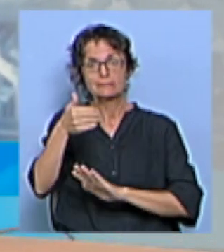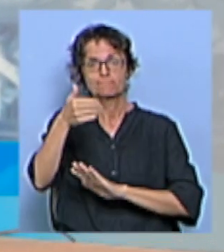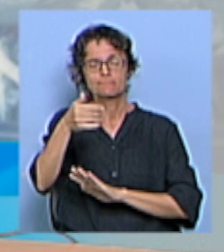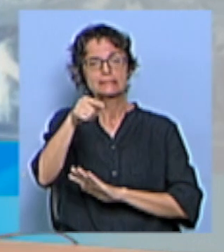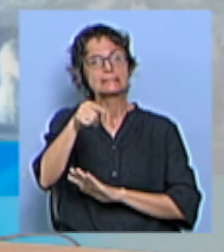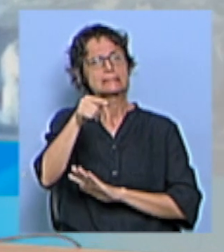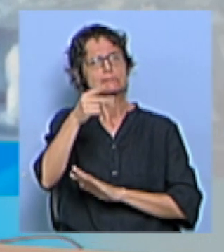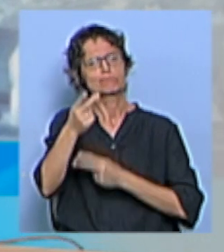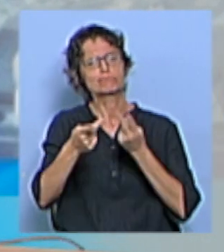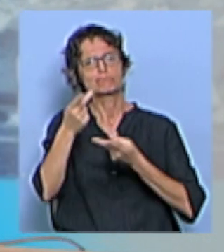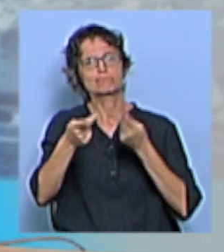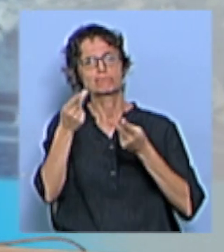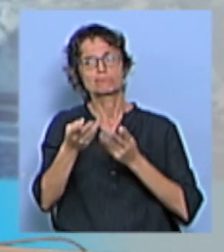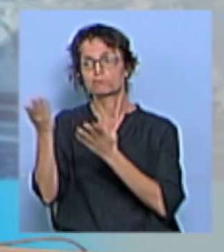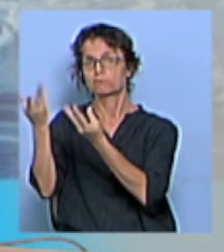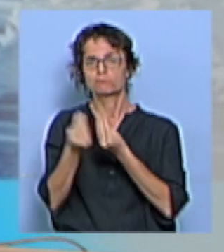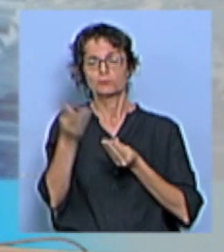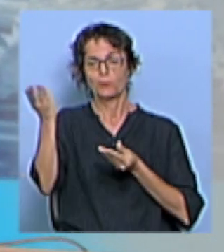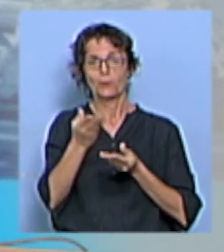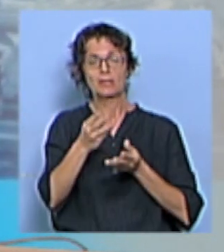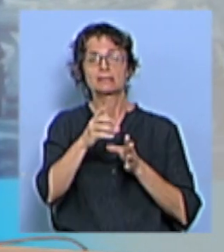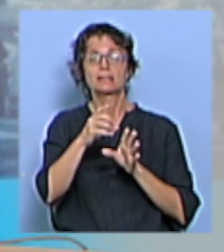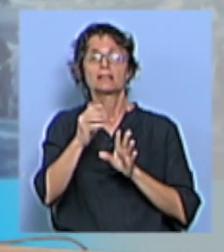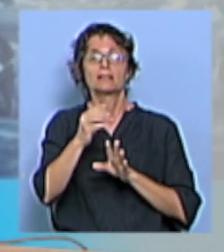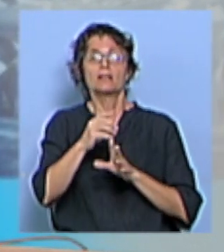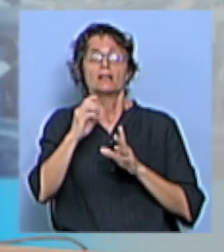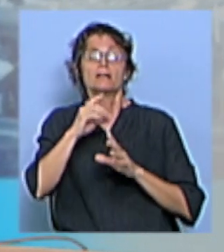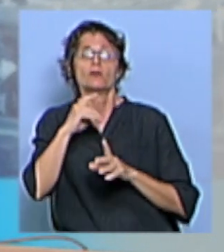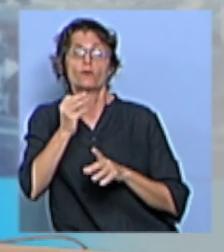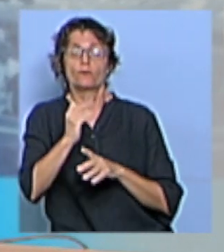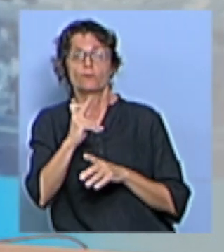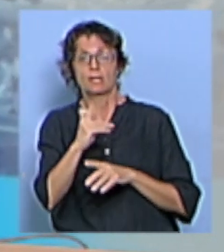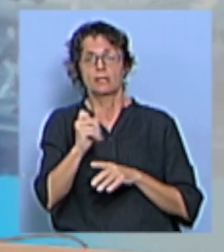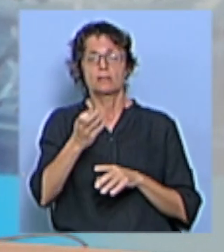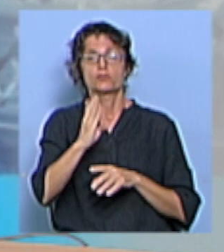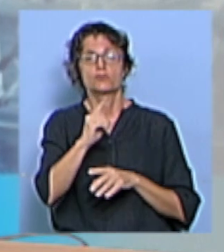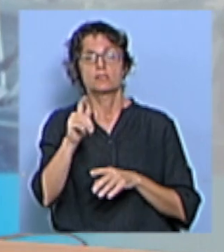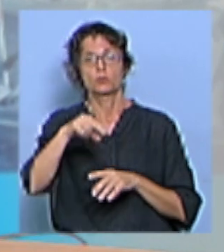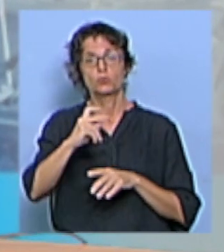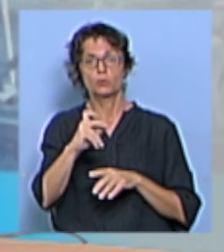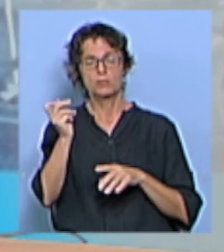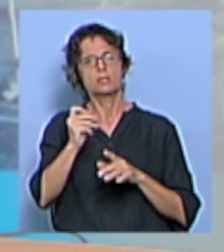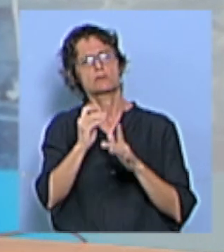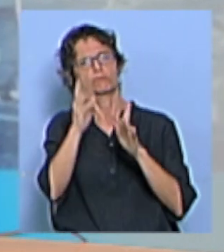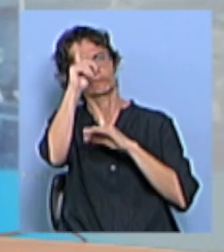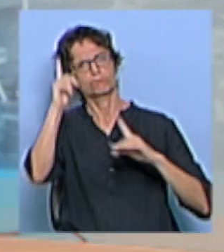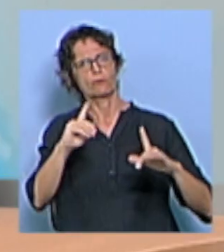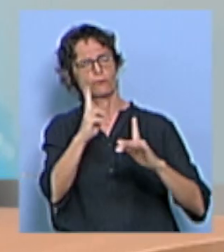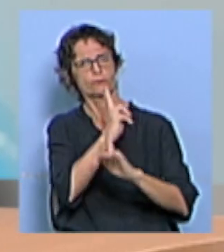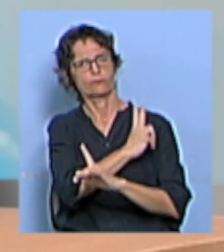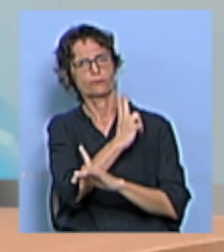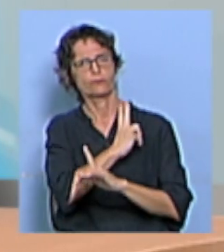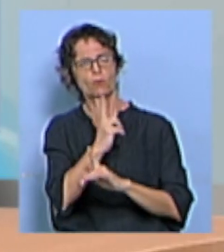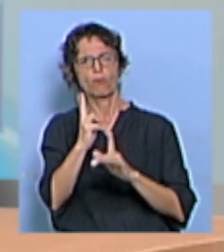contamos com a presença de Frei José Nunes, que é professor da Faculdade de Teologia da Universidade Católica Portuguesa. Boa tarde,